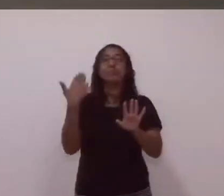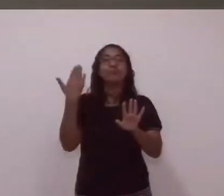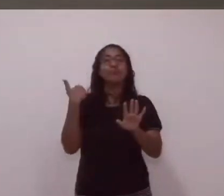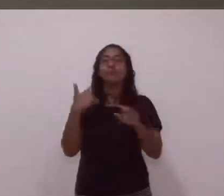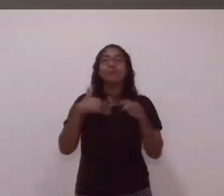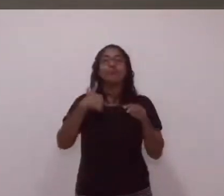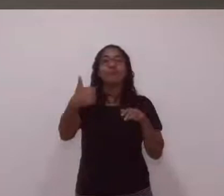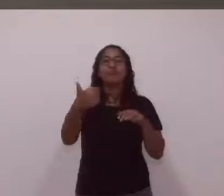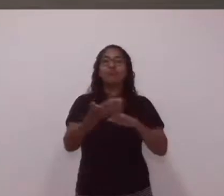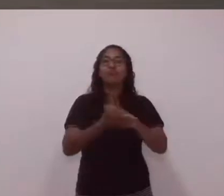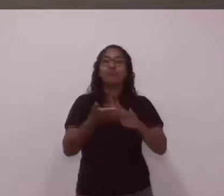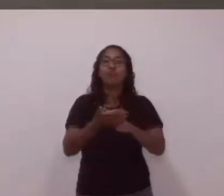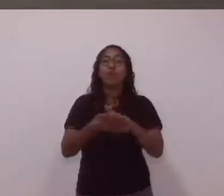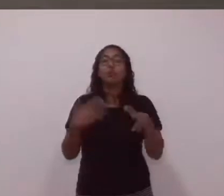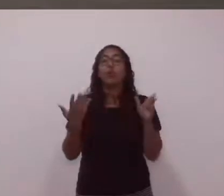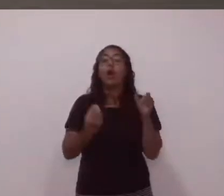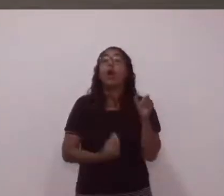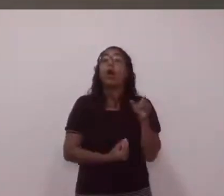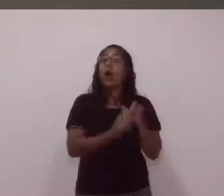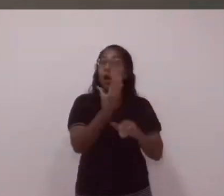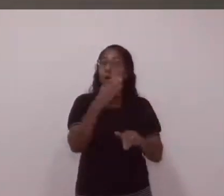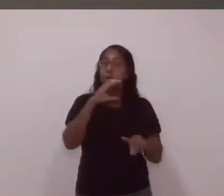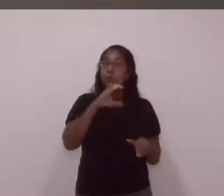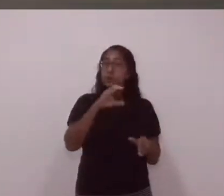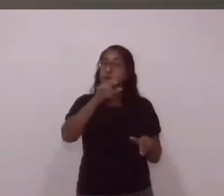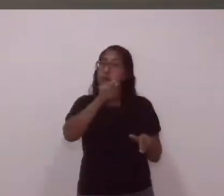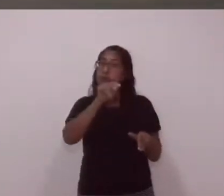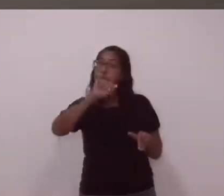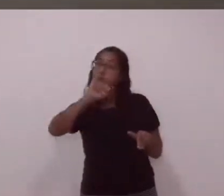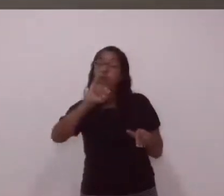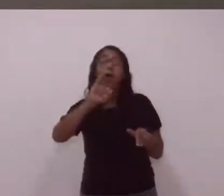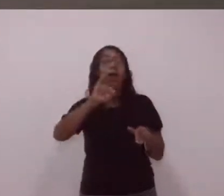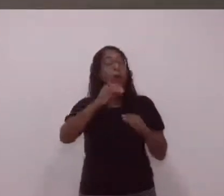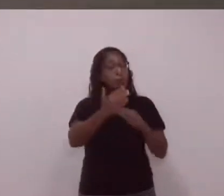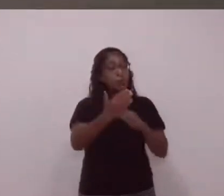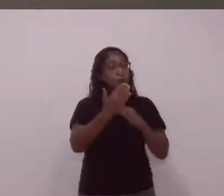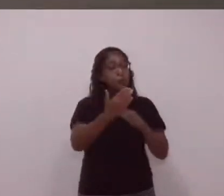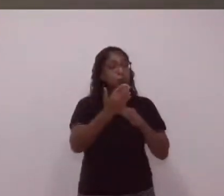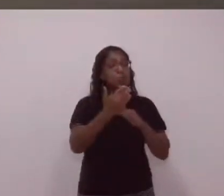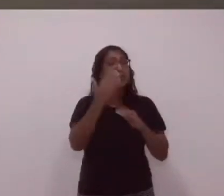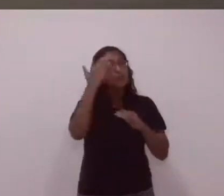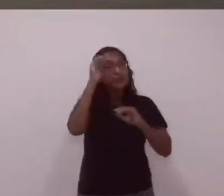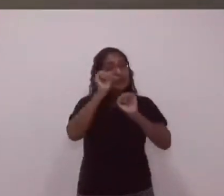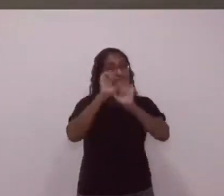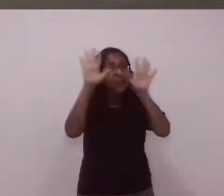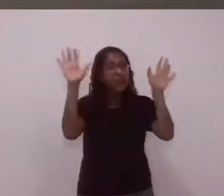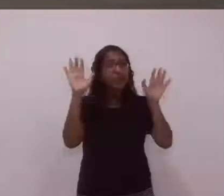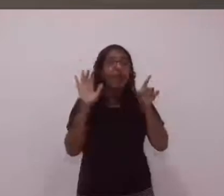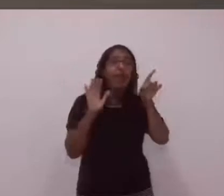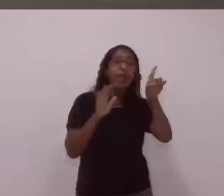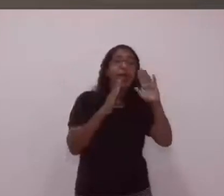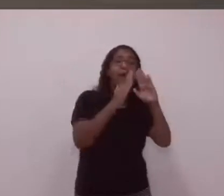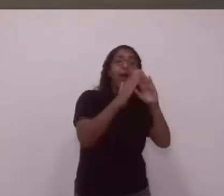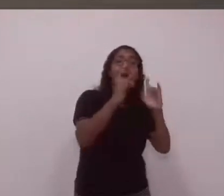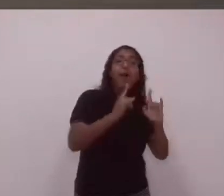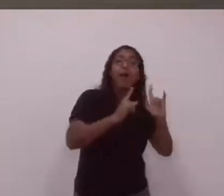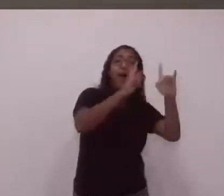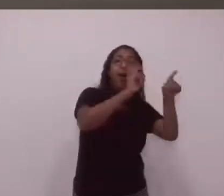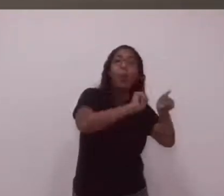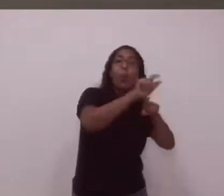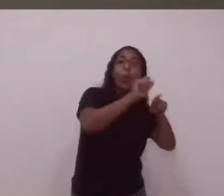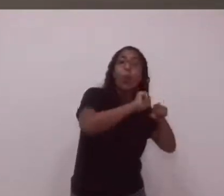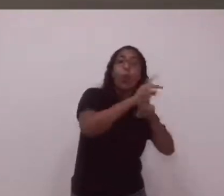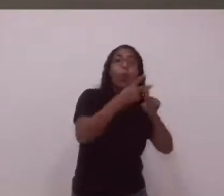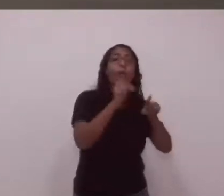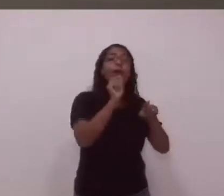abertura da comissão processante é só uma oportunidade para a gente de fato entender porque que alugou quem que alugou quem que mediu quem que não mediu